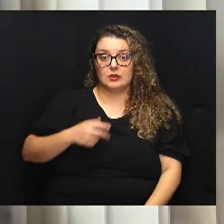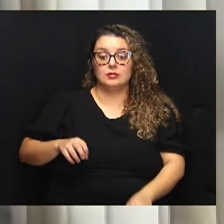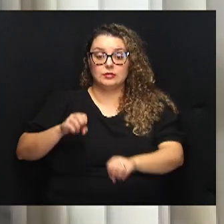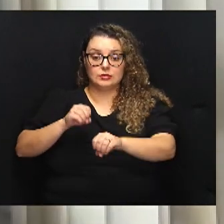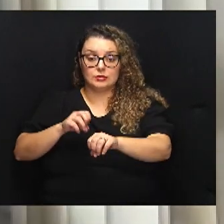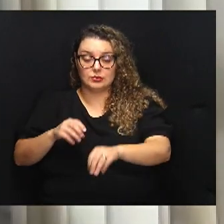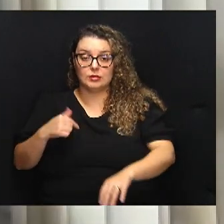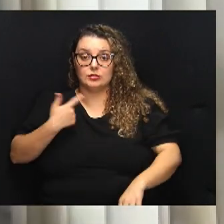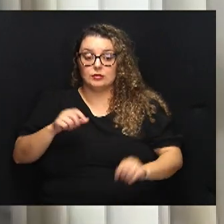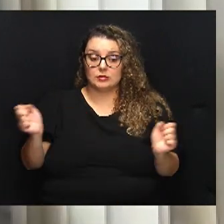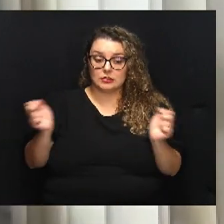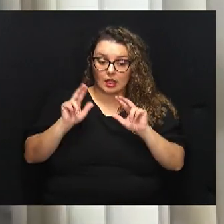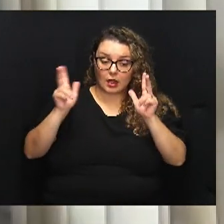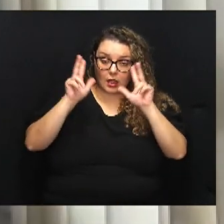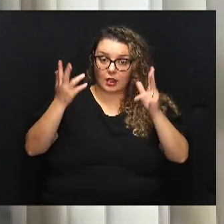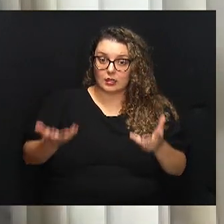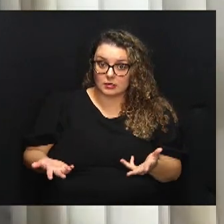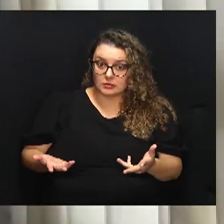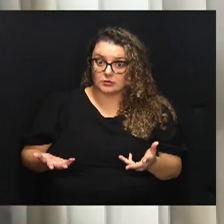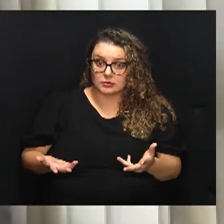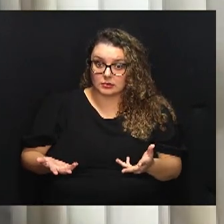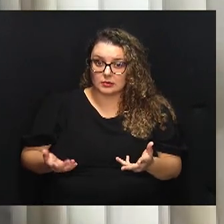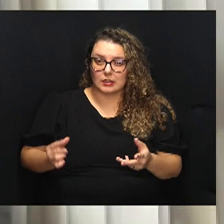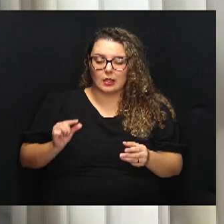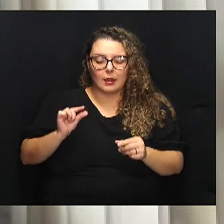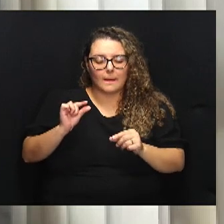precisamos estar atentos a